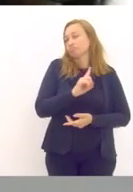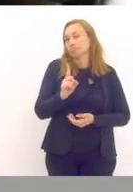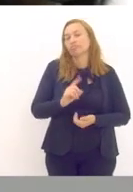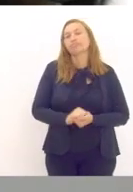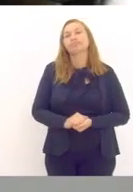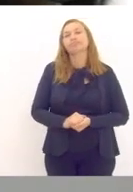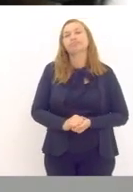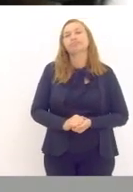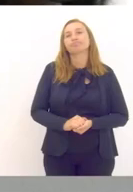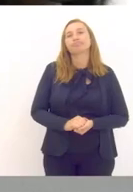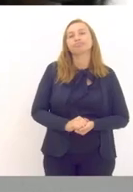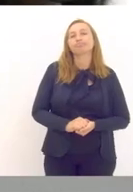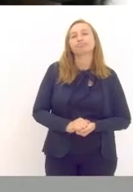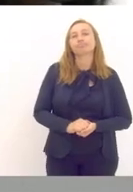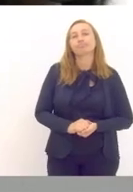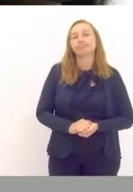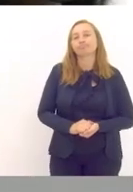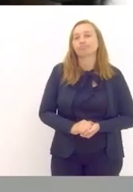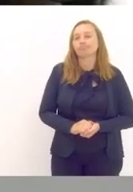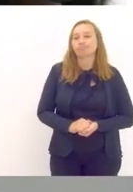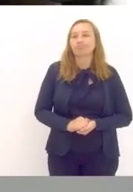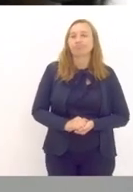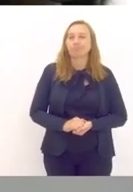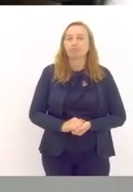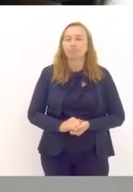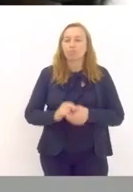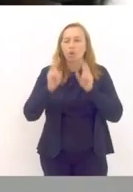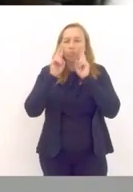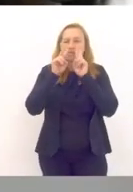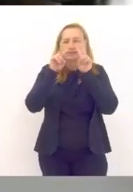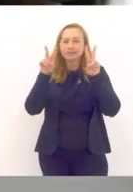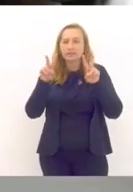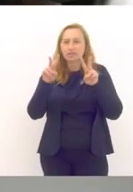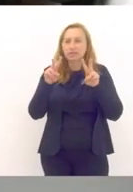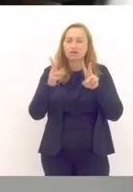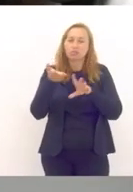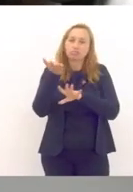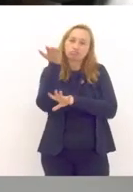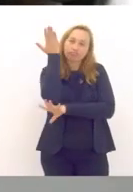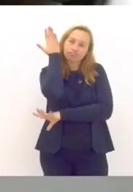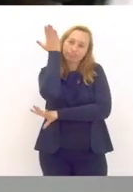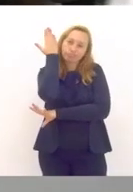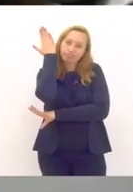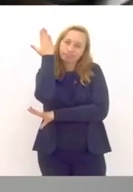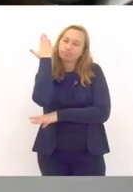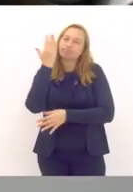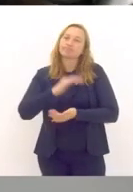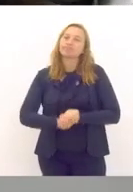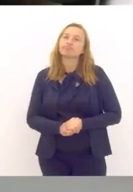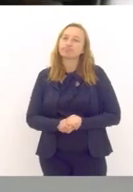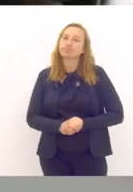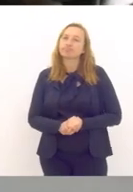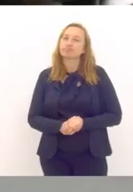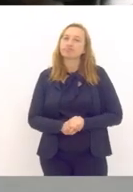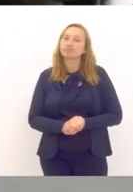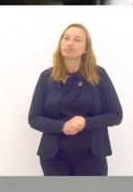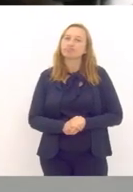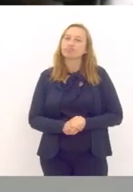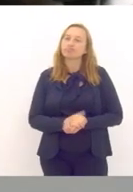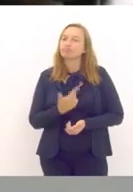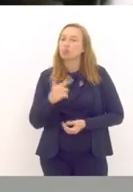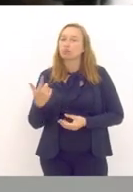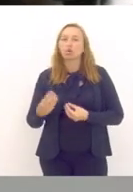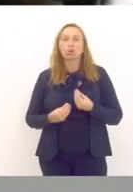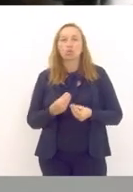Porque, apesar de ser uma visão para o passado, você não tem como